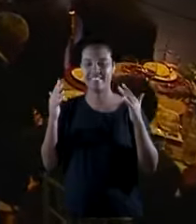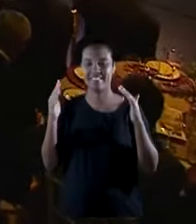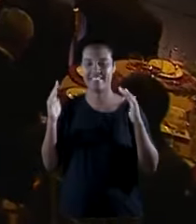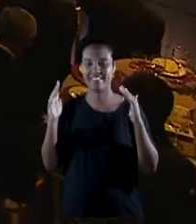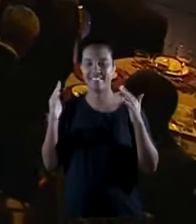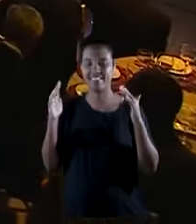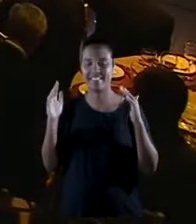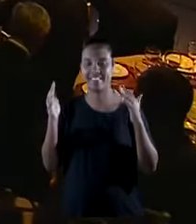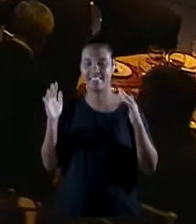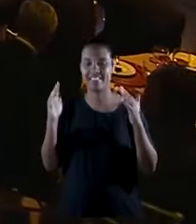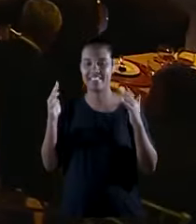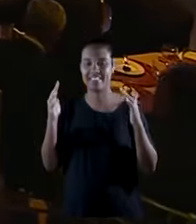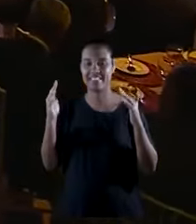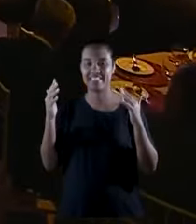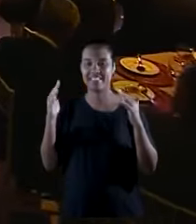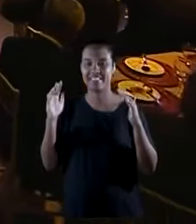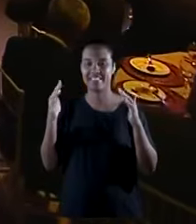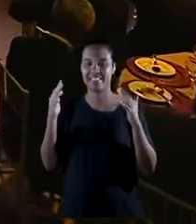presidente.